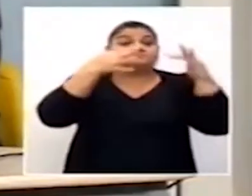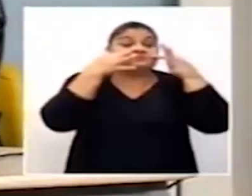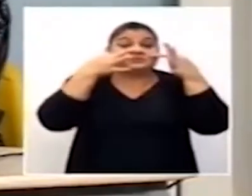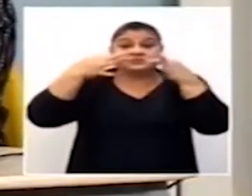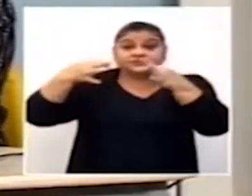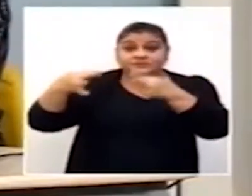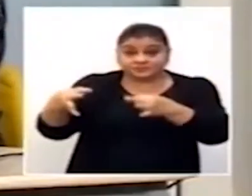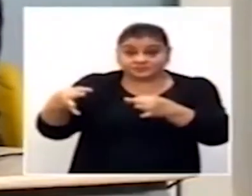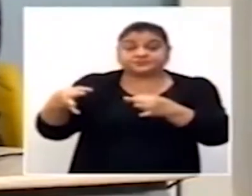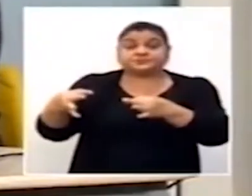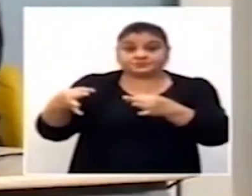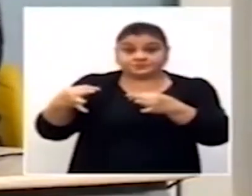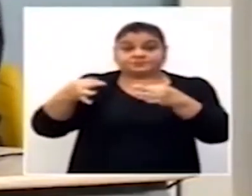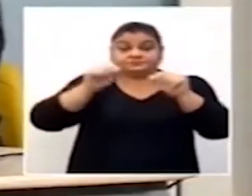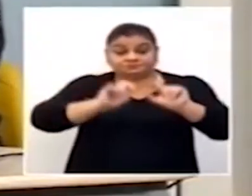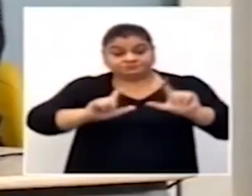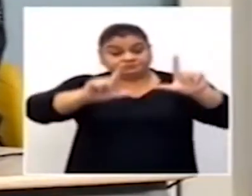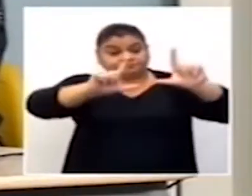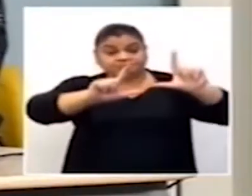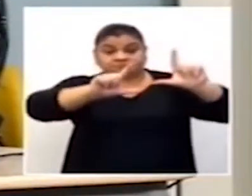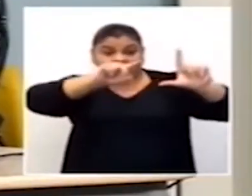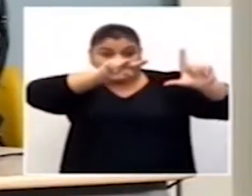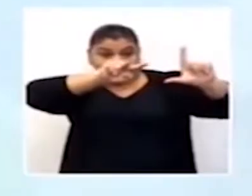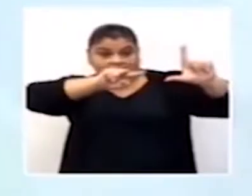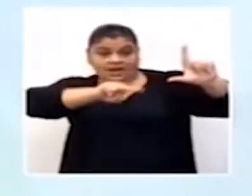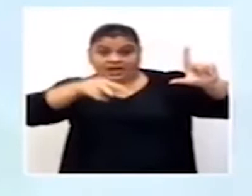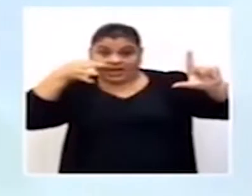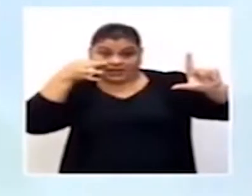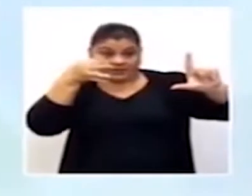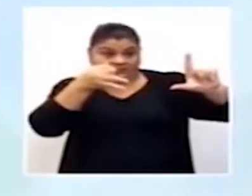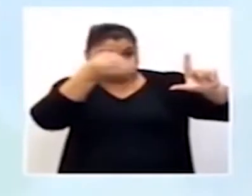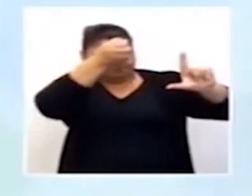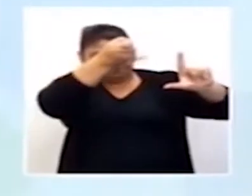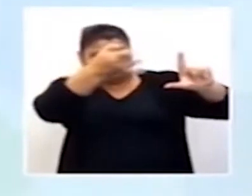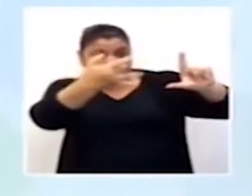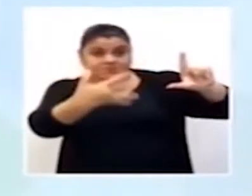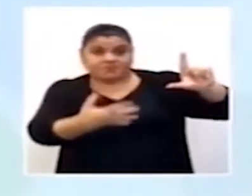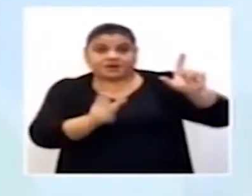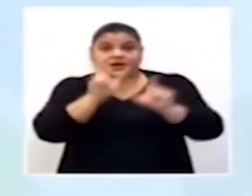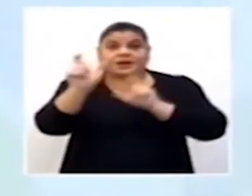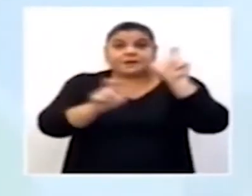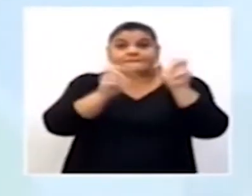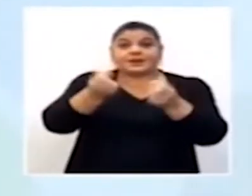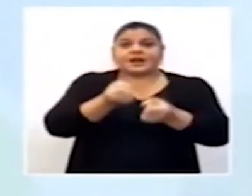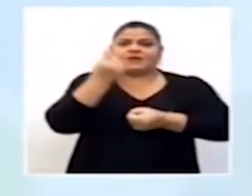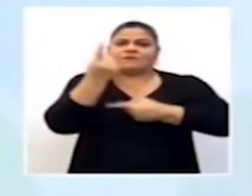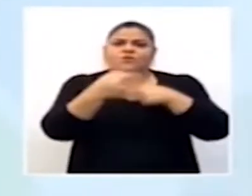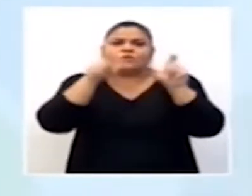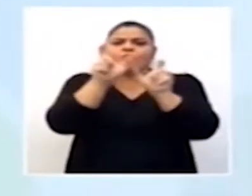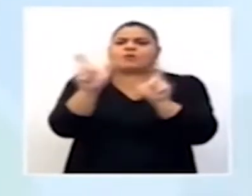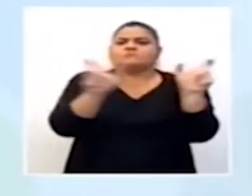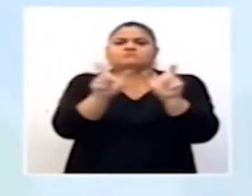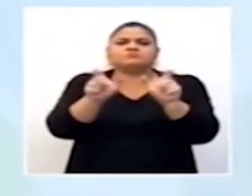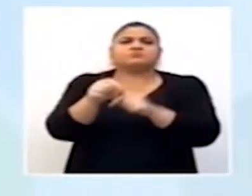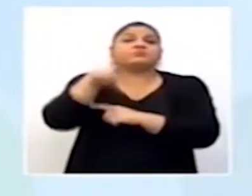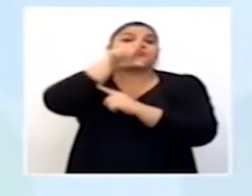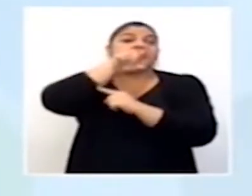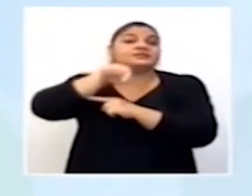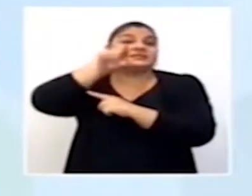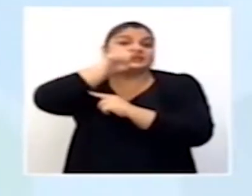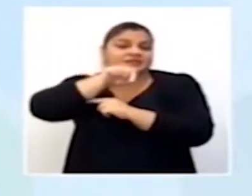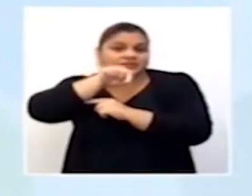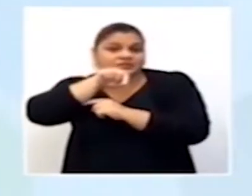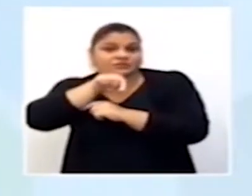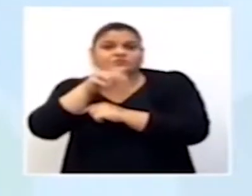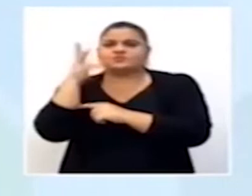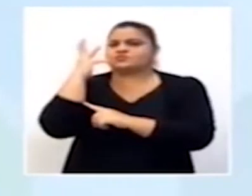observar este Cartoon certo e ele tem algumas palavrinhas aí ó passarinho passarinho